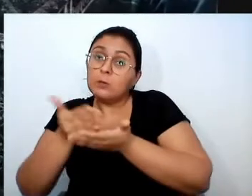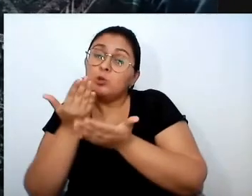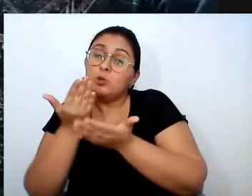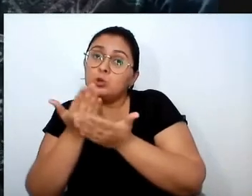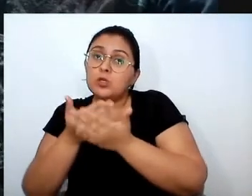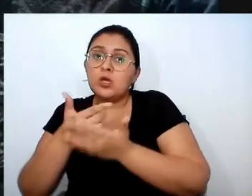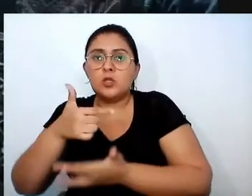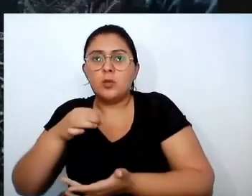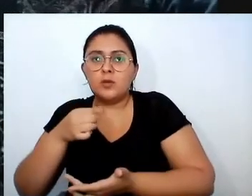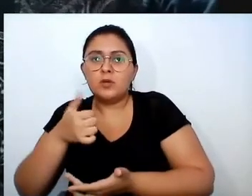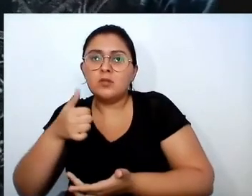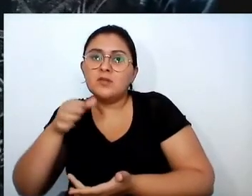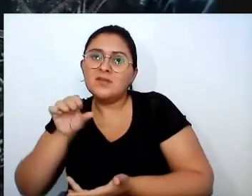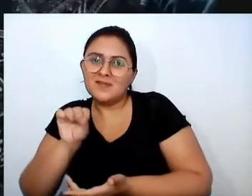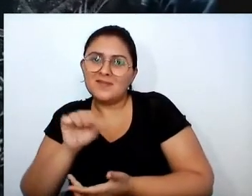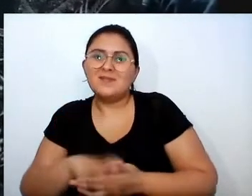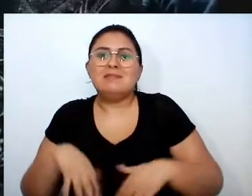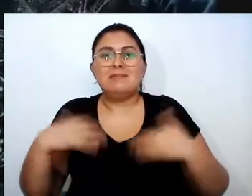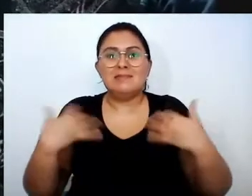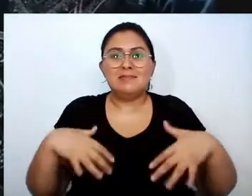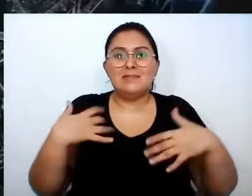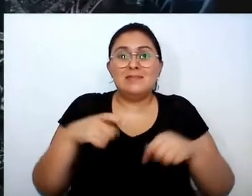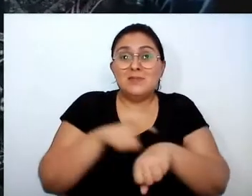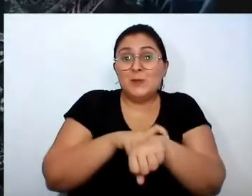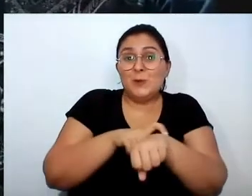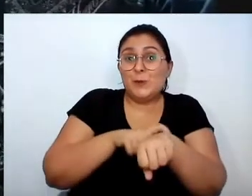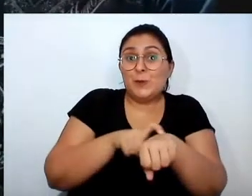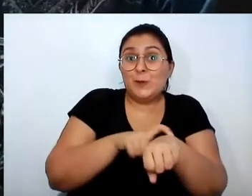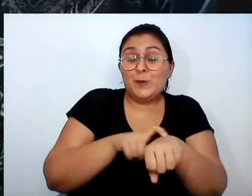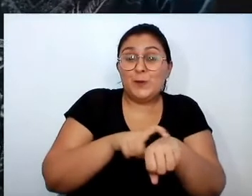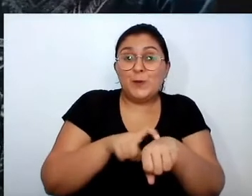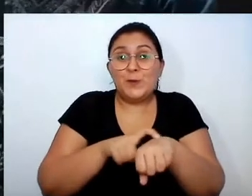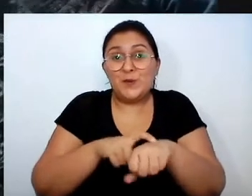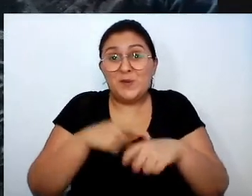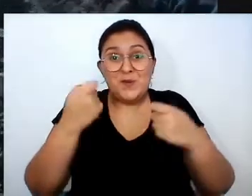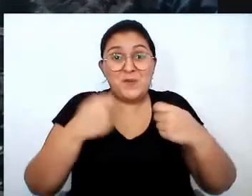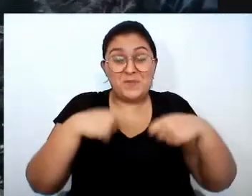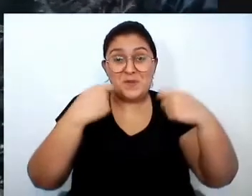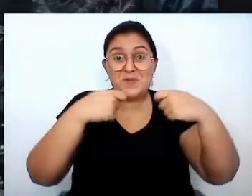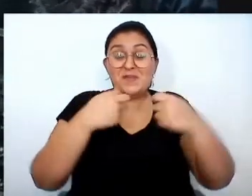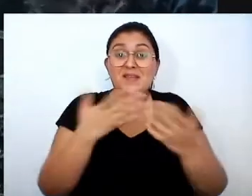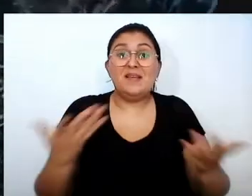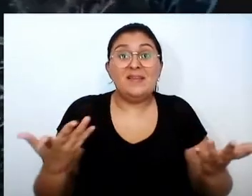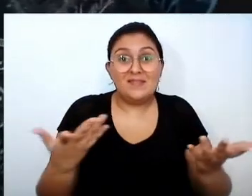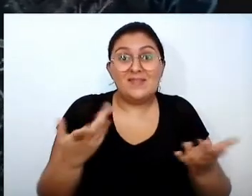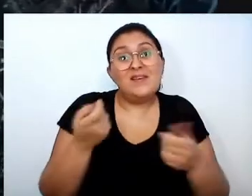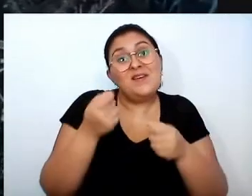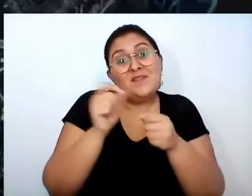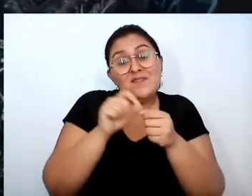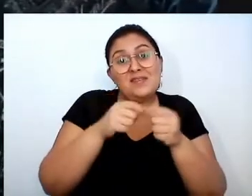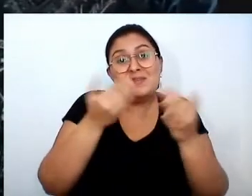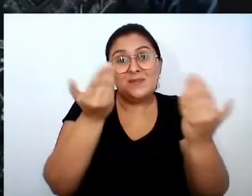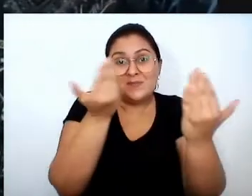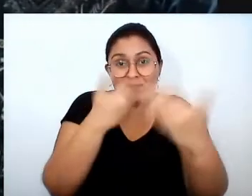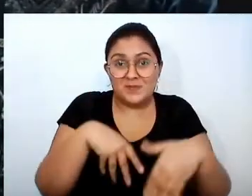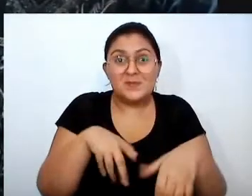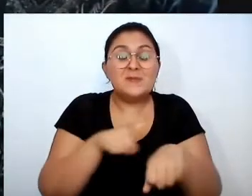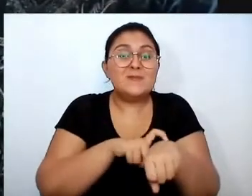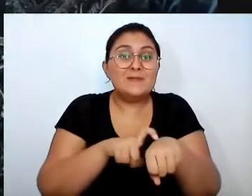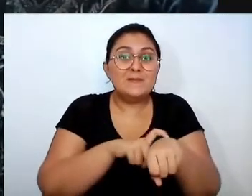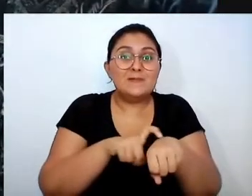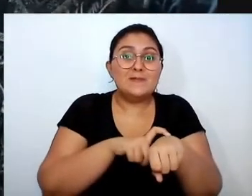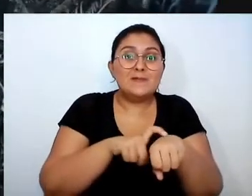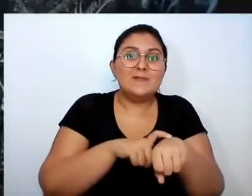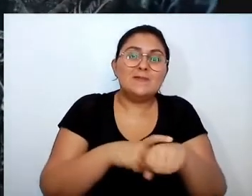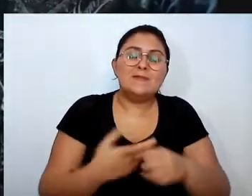2018. E foi bem Sim. interessante, né, muito nervoso, né? Era a primeira vez Aham. que eu fazia uma prova desse